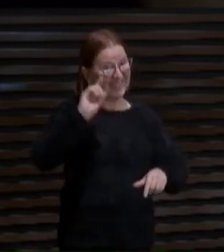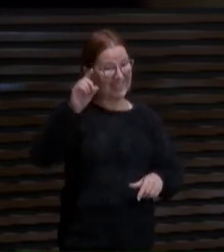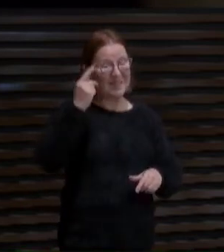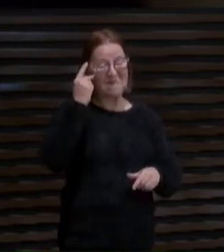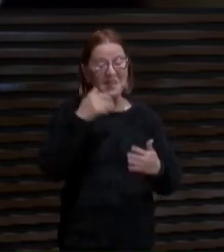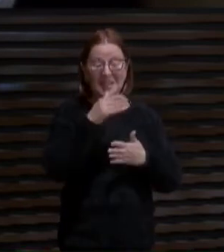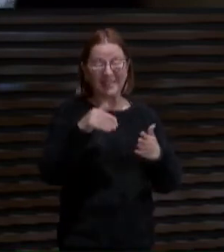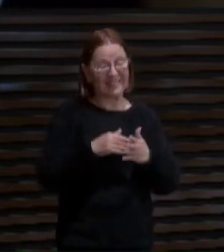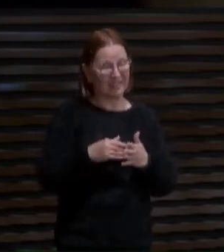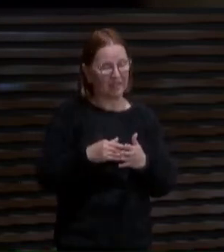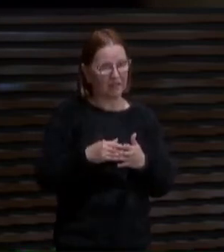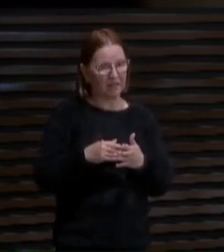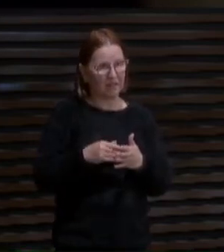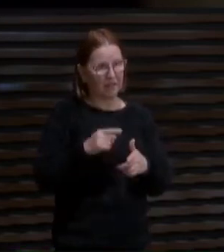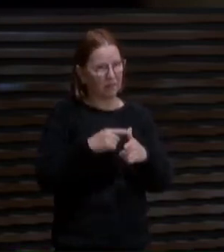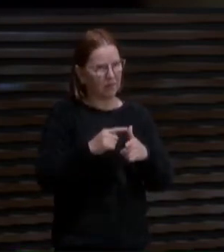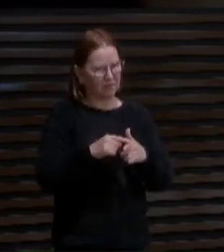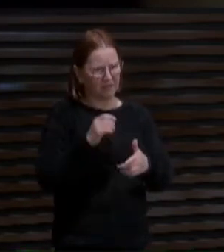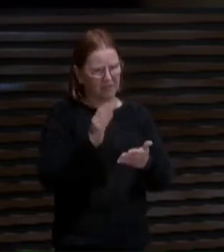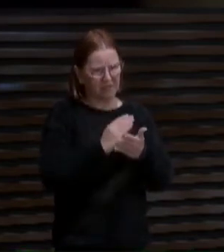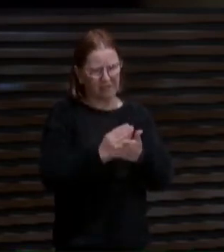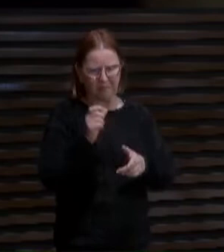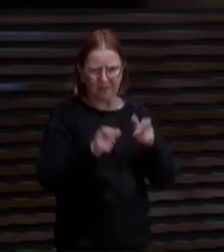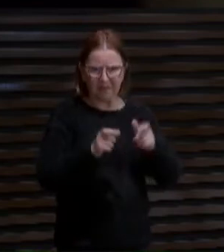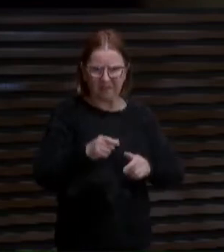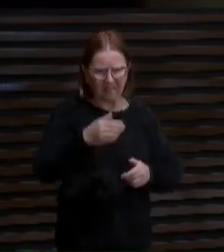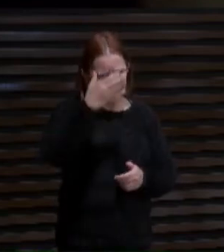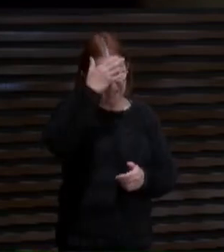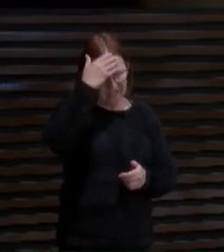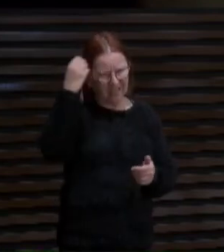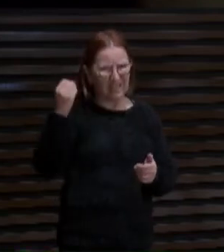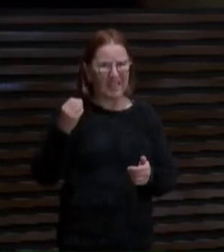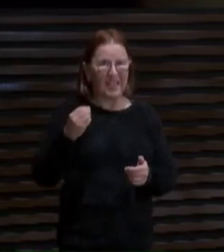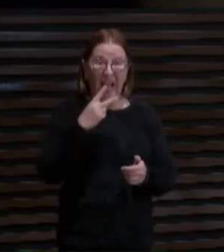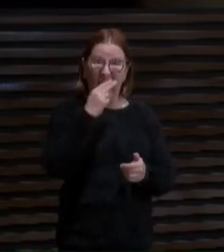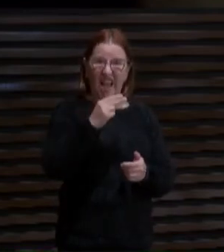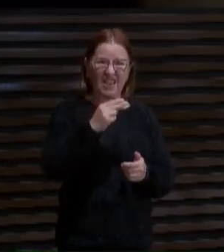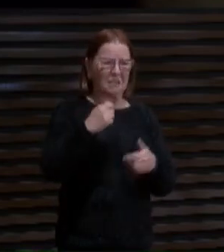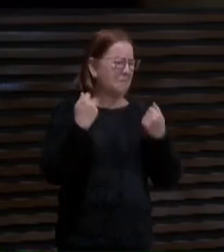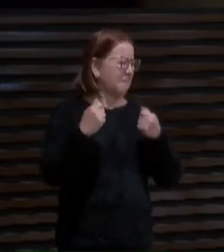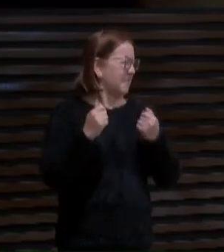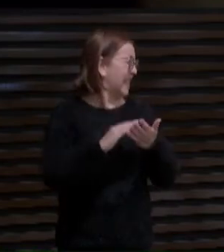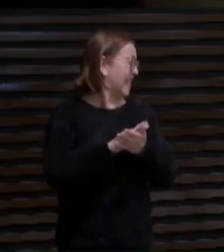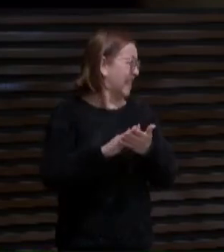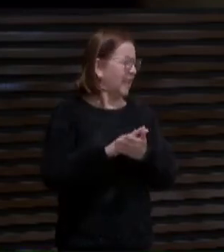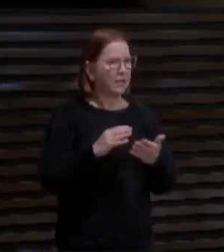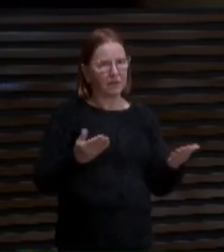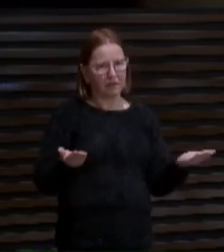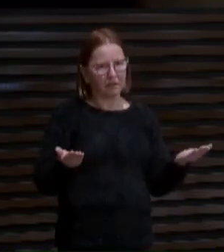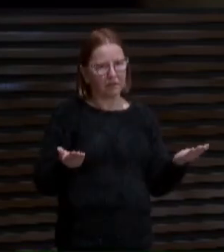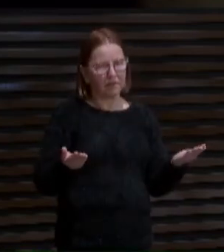problema é que algumas pessoas parece que depois esquece que acho que ela não precisa de mais nada então é